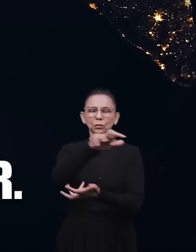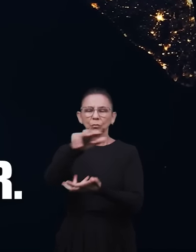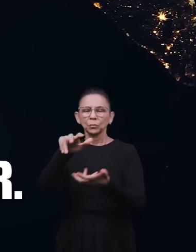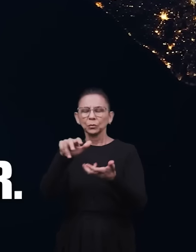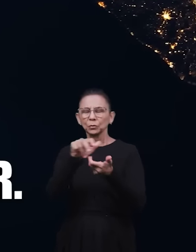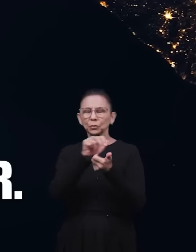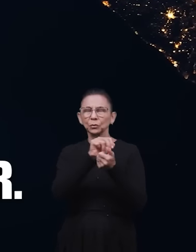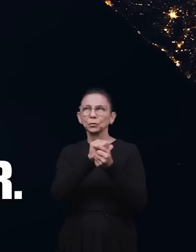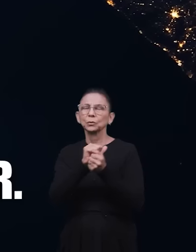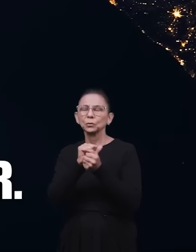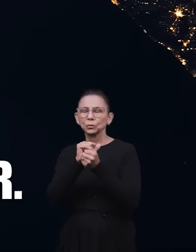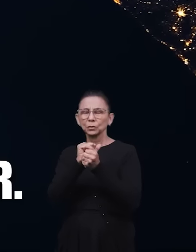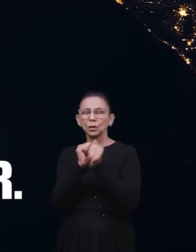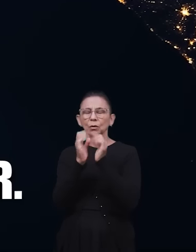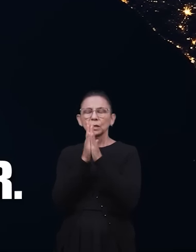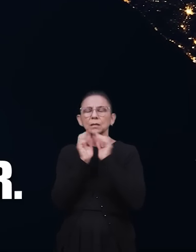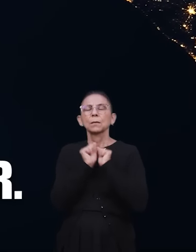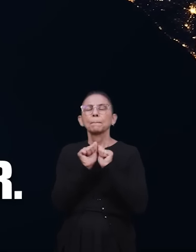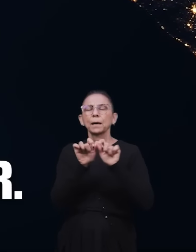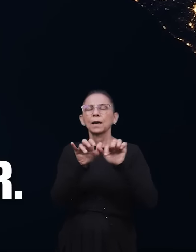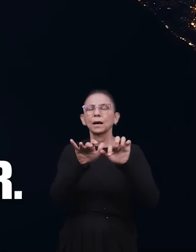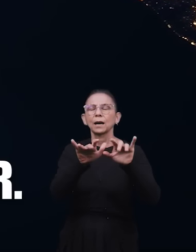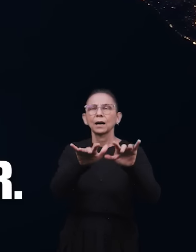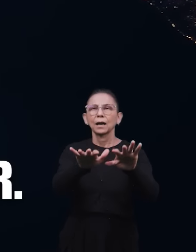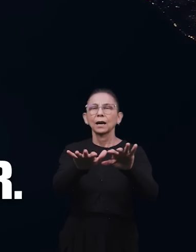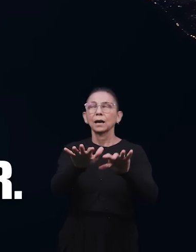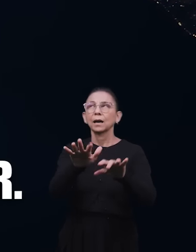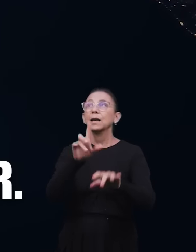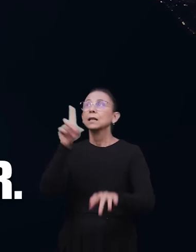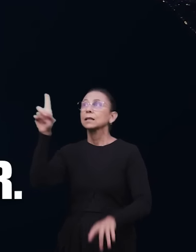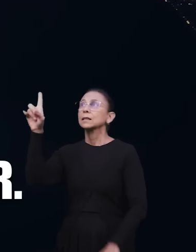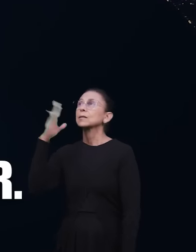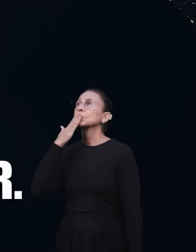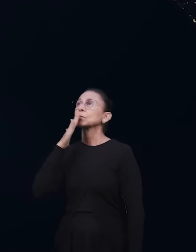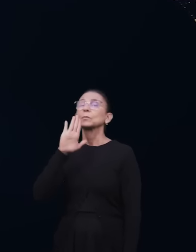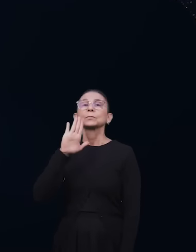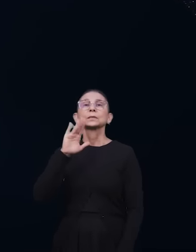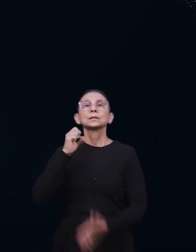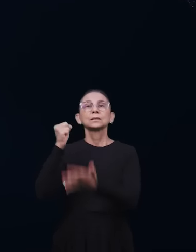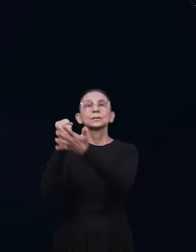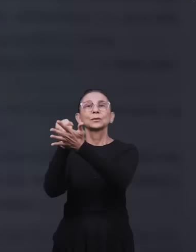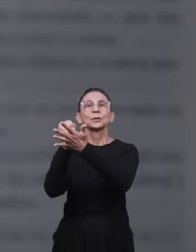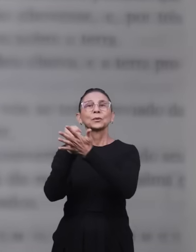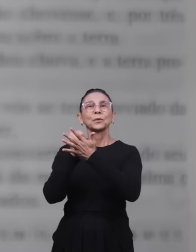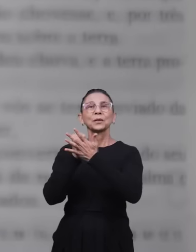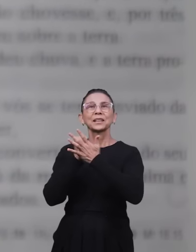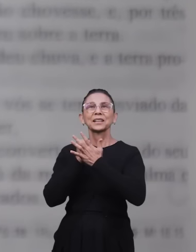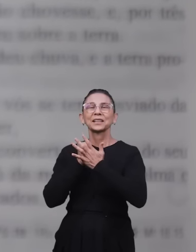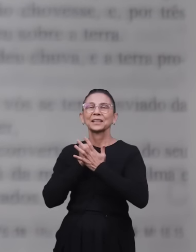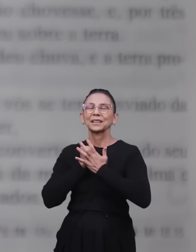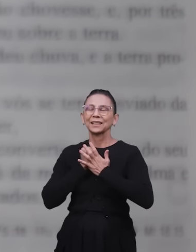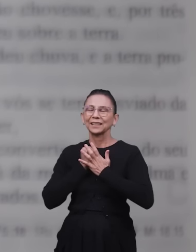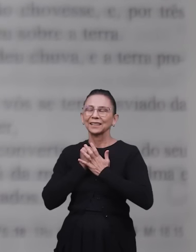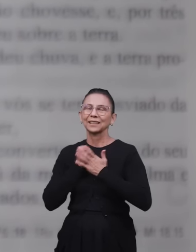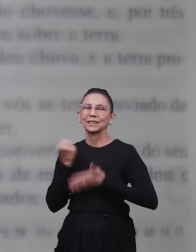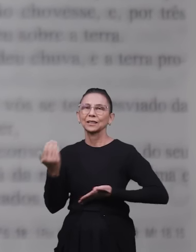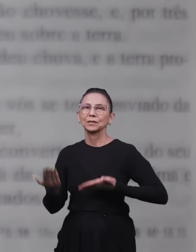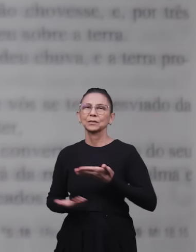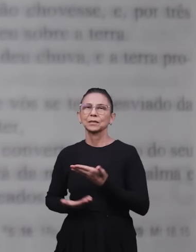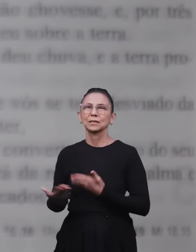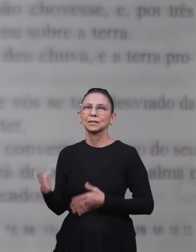me socorrer quando eu pedir. A oração